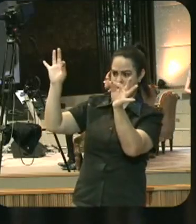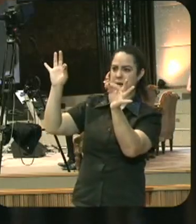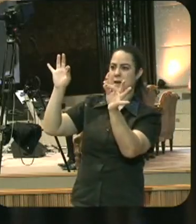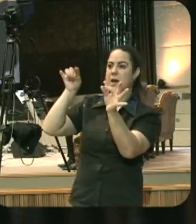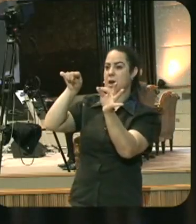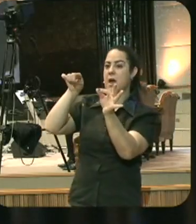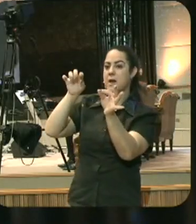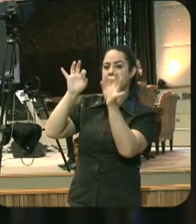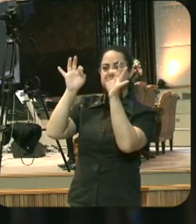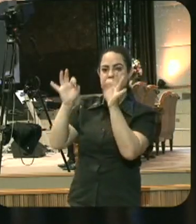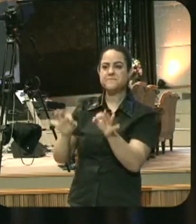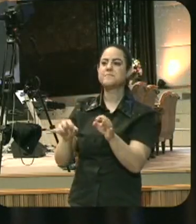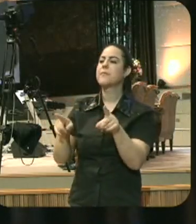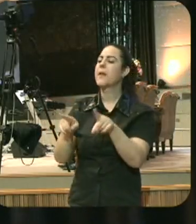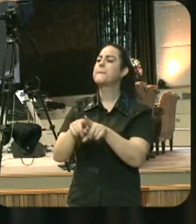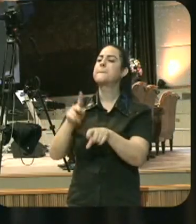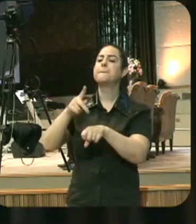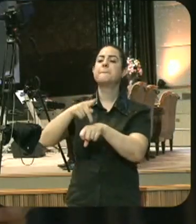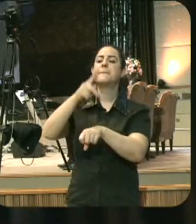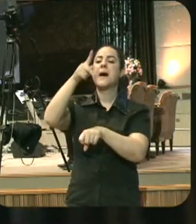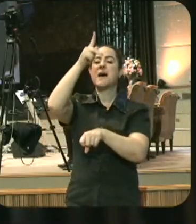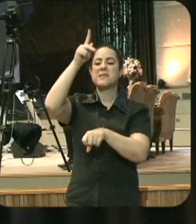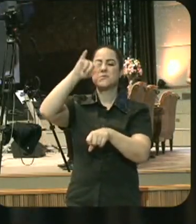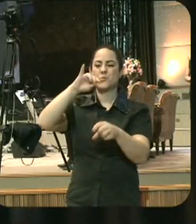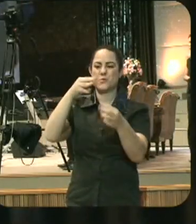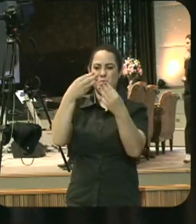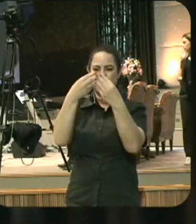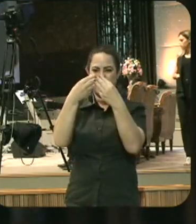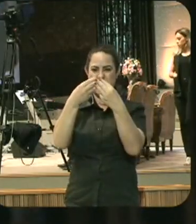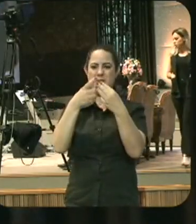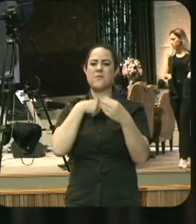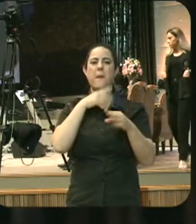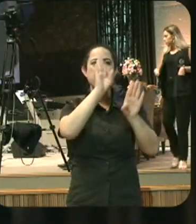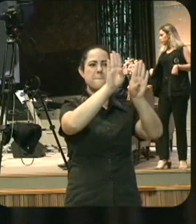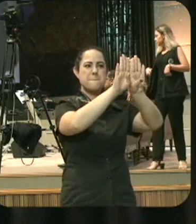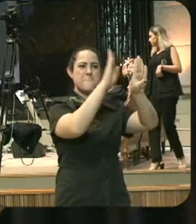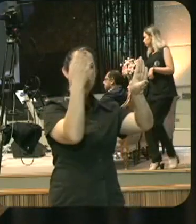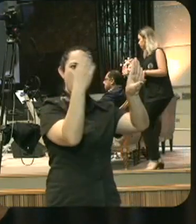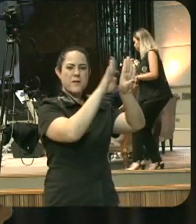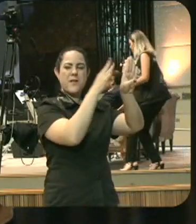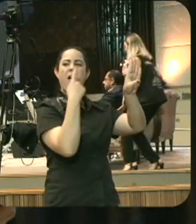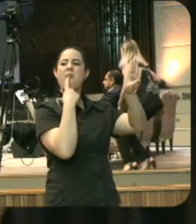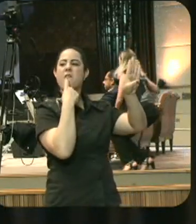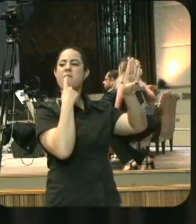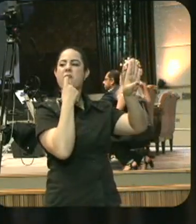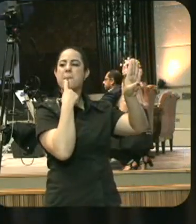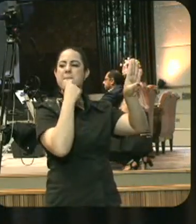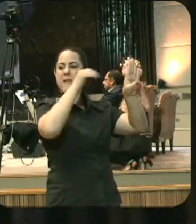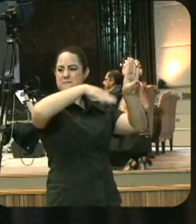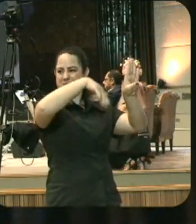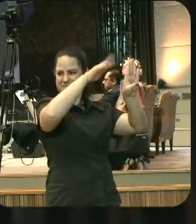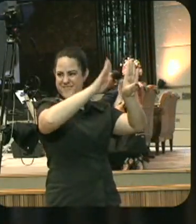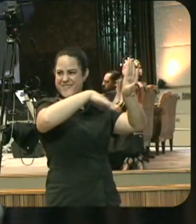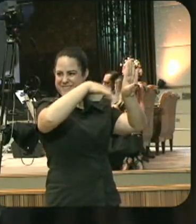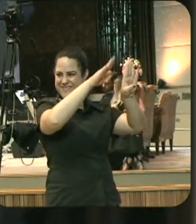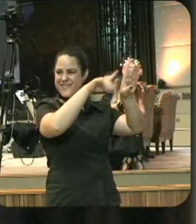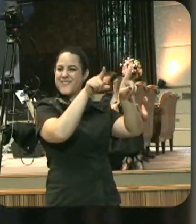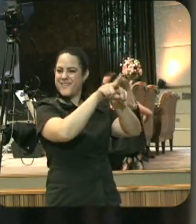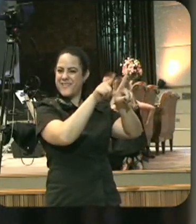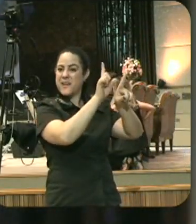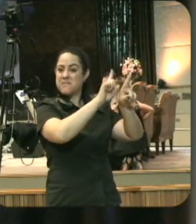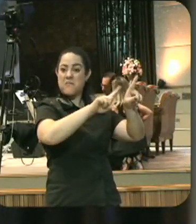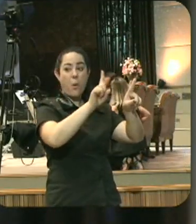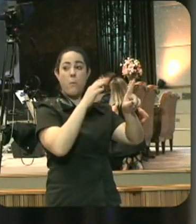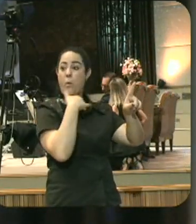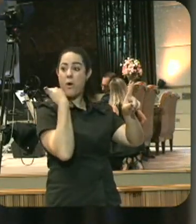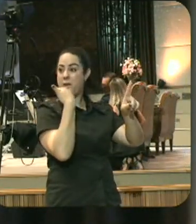Na Páscoa não foi a mesma coisa dos judeus? Pintou o umbral da porta com o sangue do cordeiro. E assim é na nossa vida, a